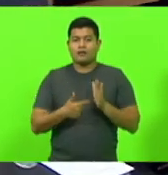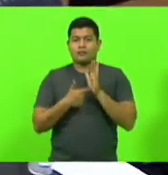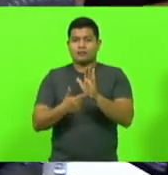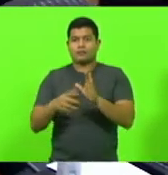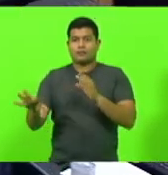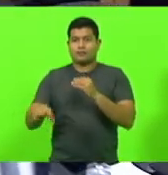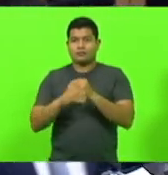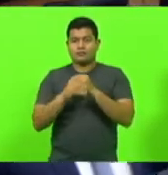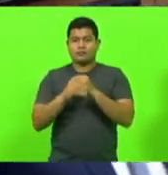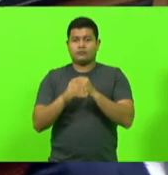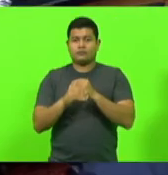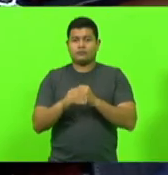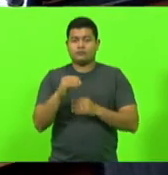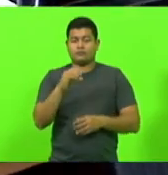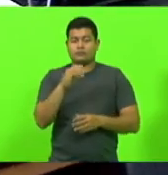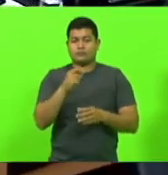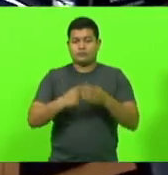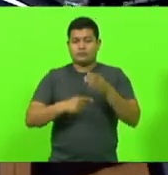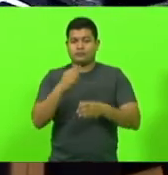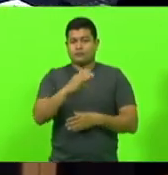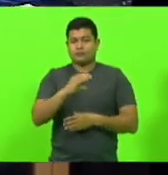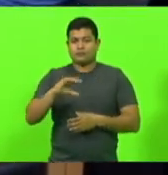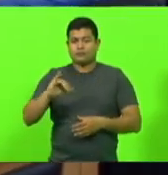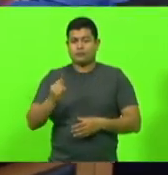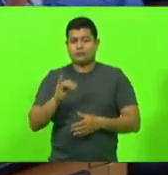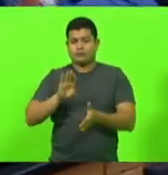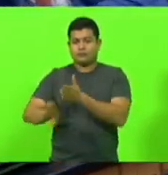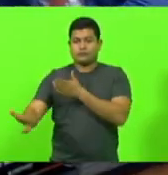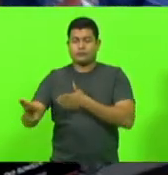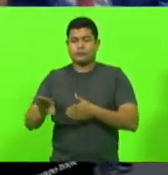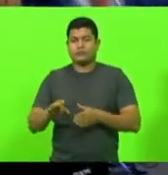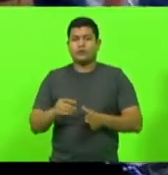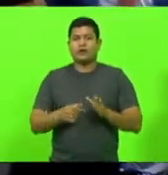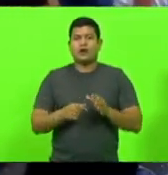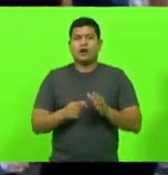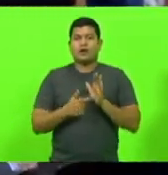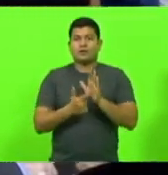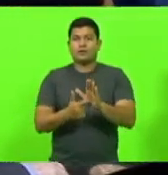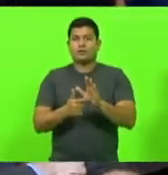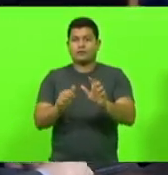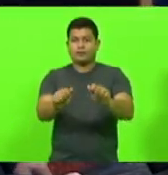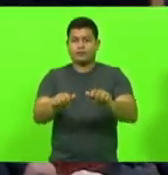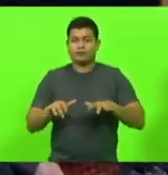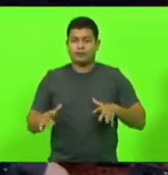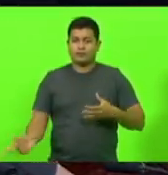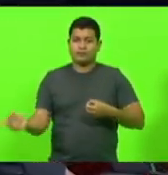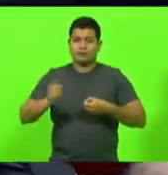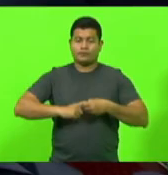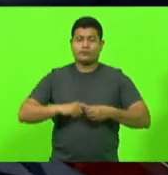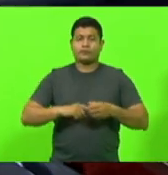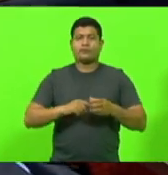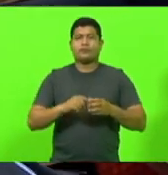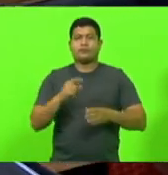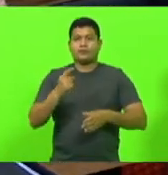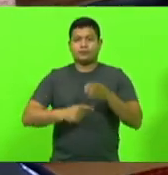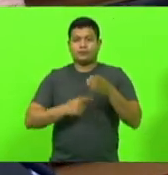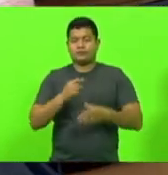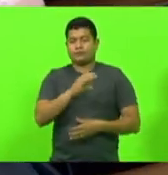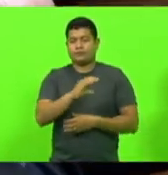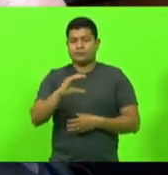emenda na CCJ, foi derrubada, apresentei uma emenda em plenário, voltou para a CCJ e foi